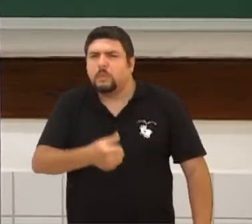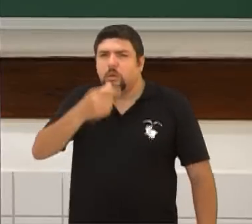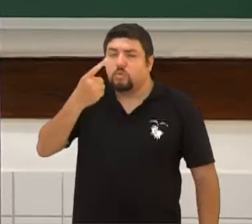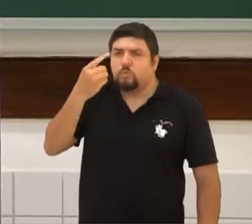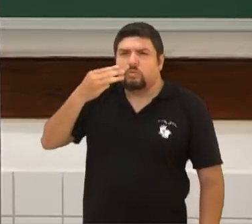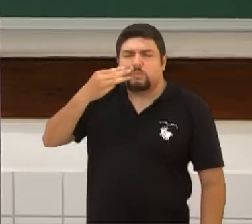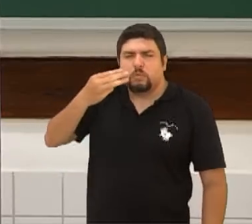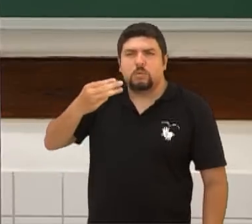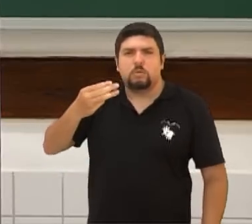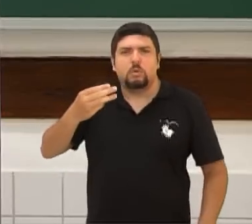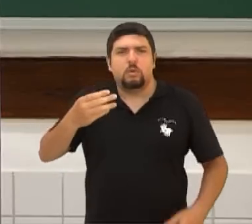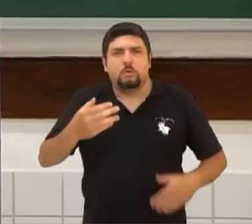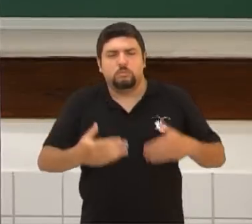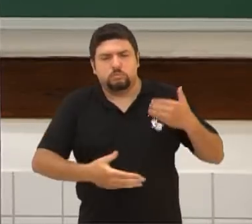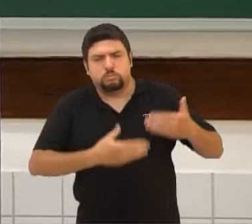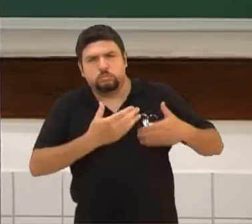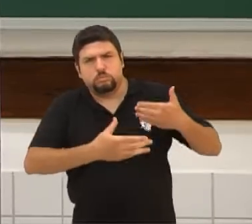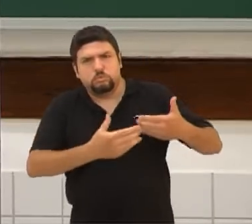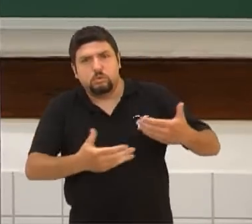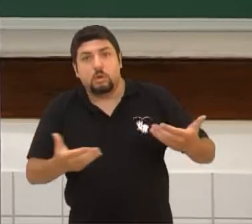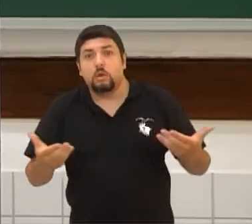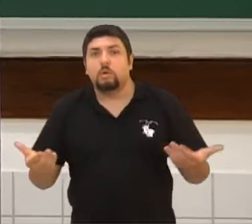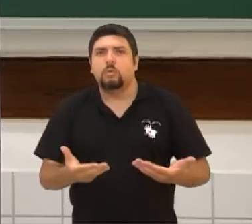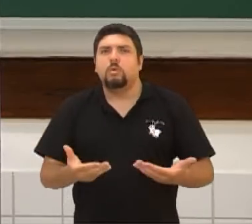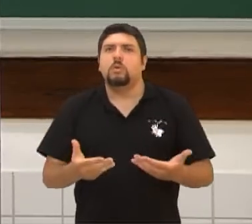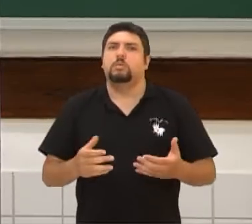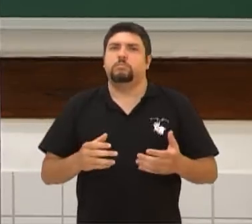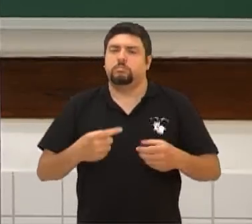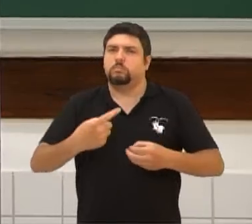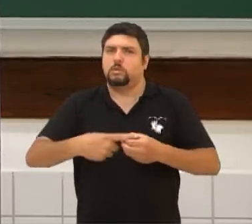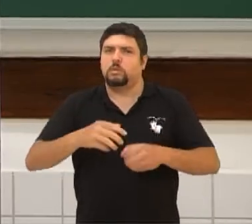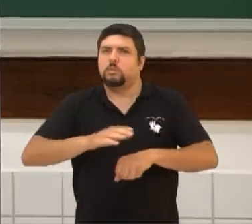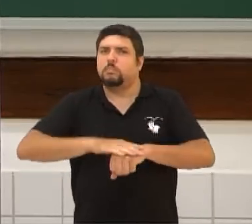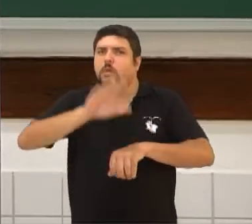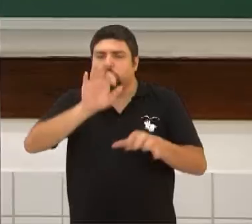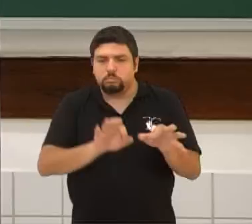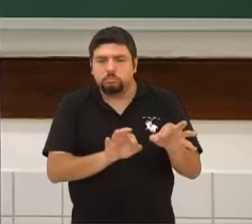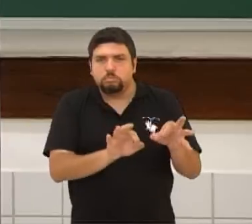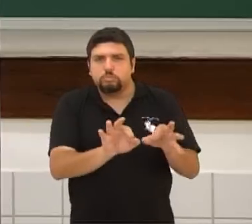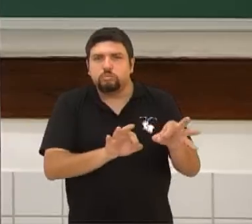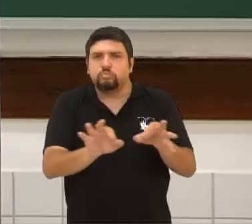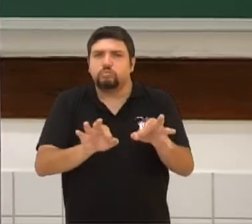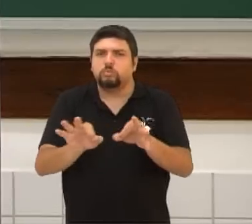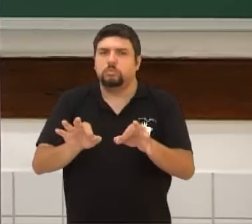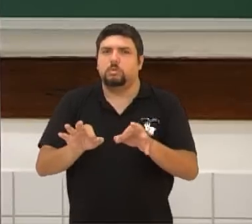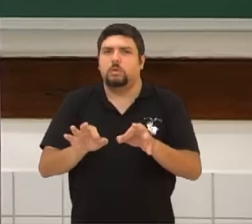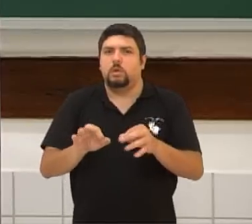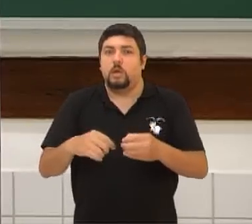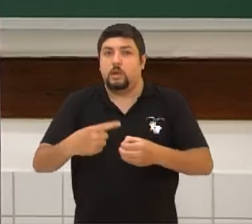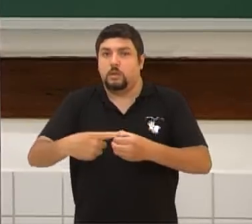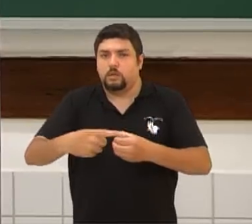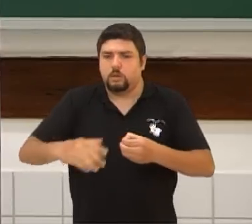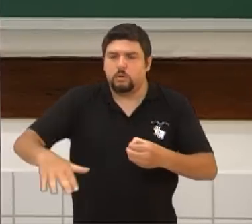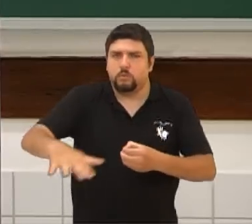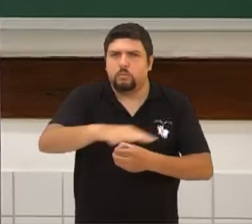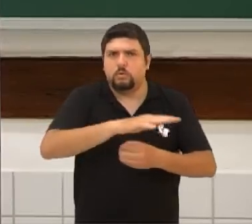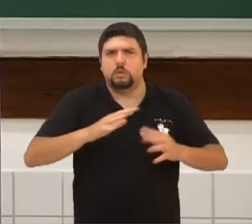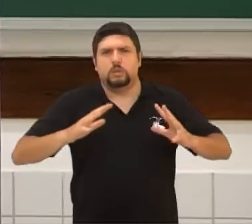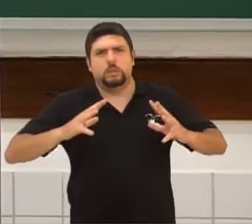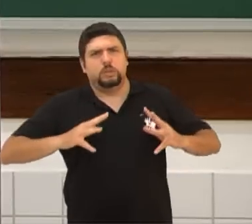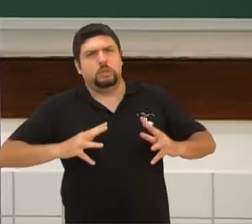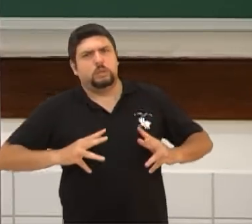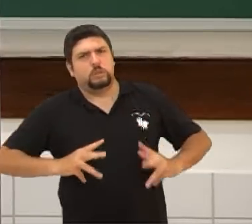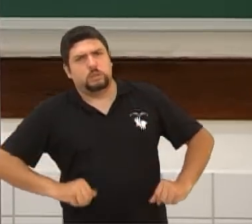mais organizada da África, onde tem a urbanização, tem uma organização, limpeza pública,